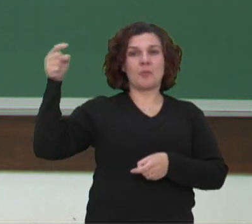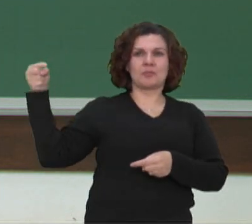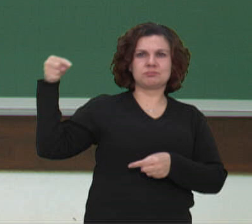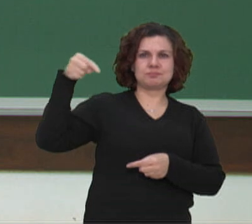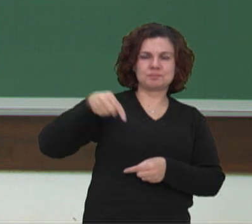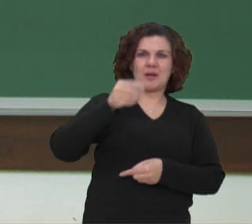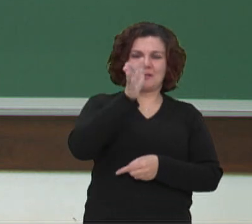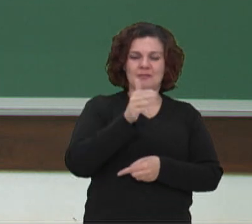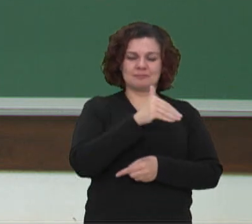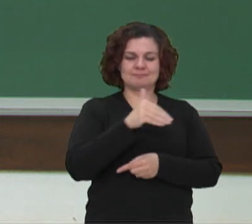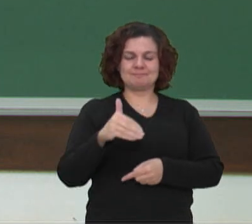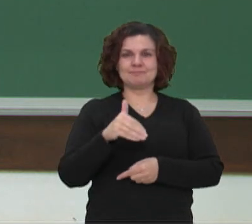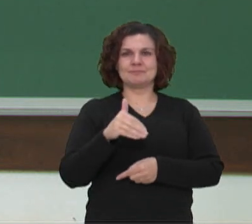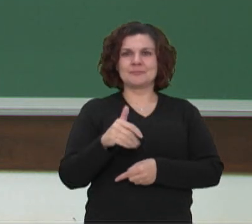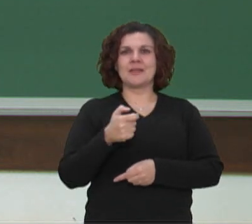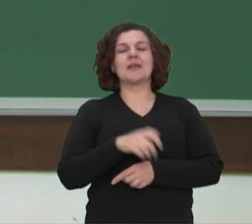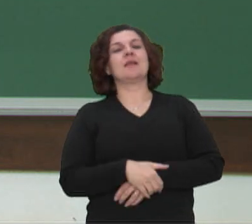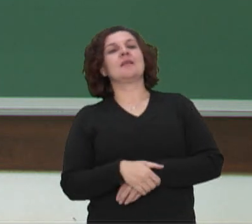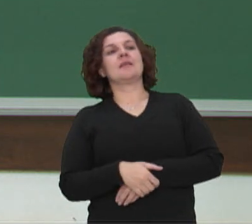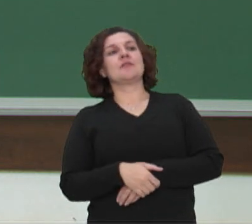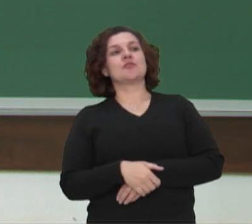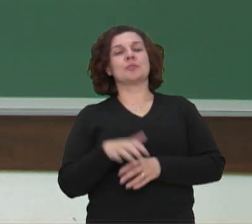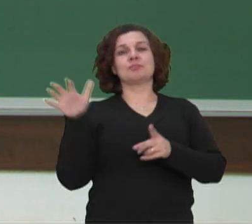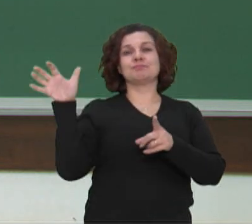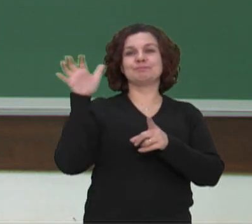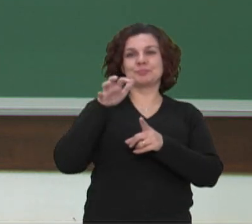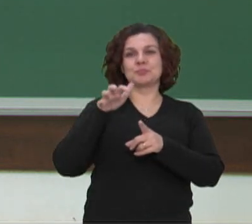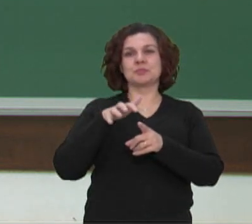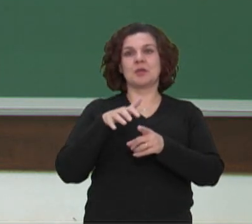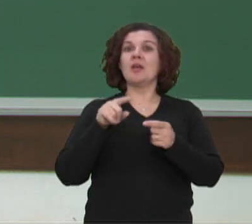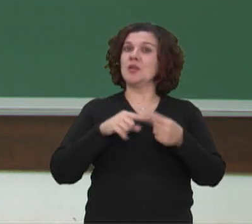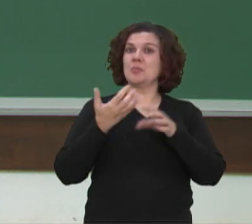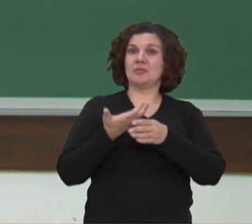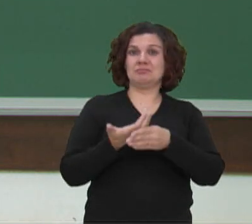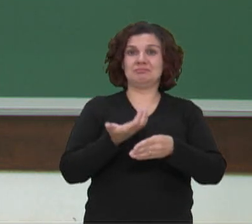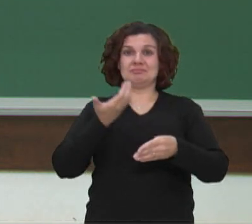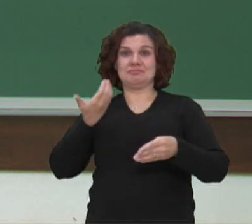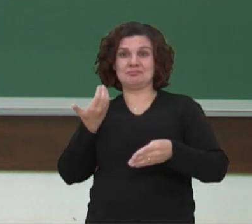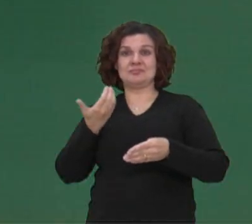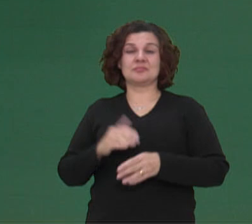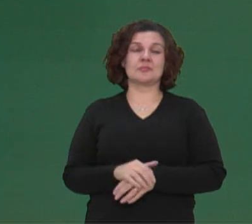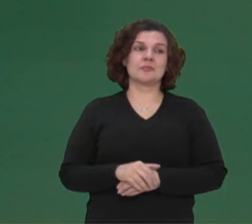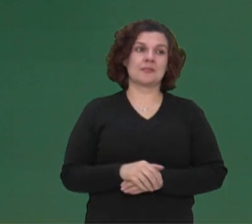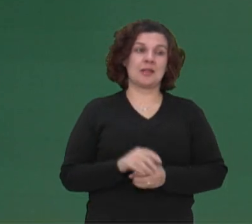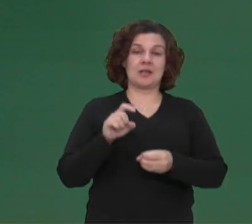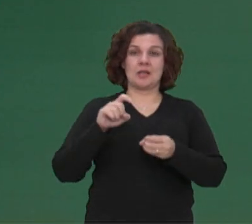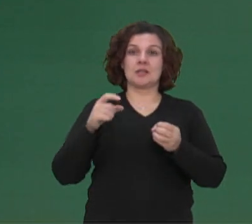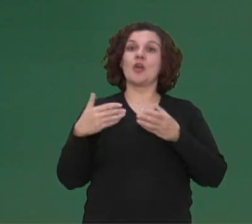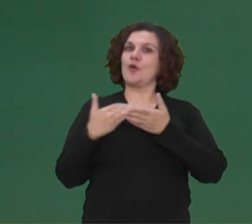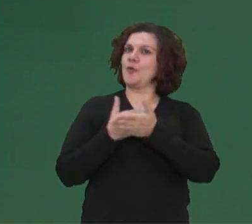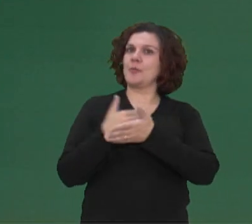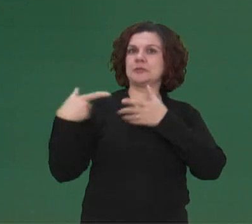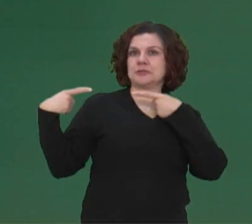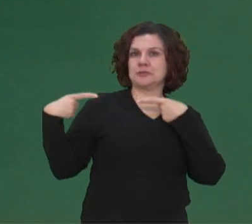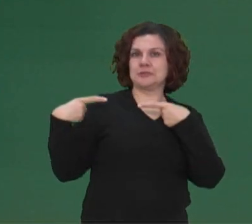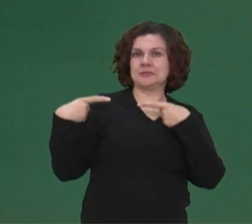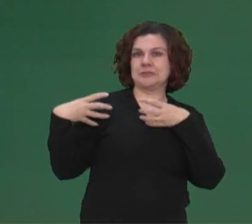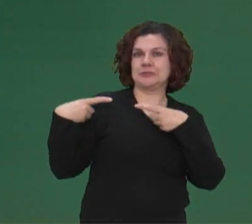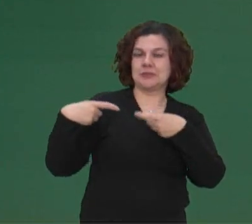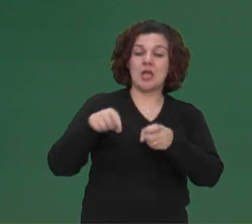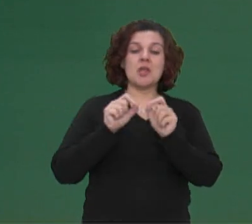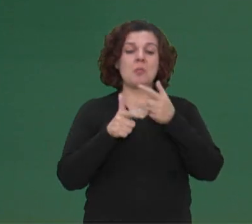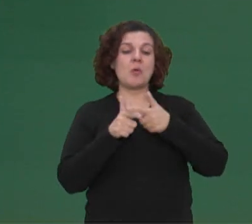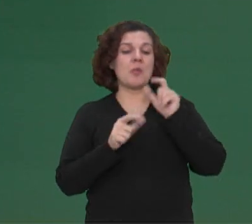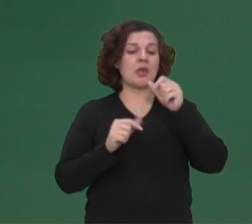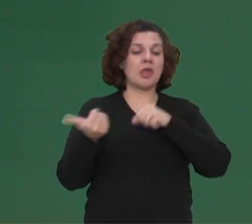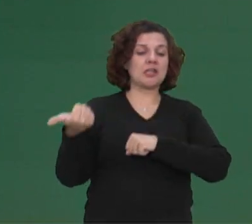europeus sobre o continente africano. E depois a retirada deles, né? E aí, aqueles problemas de quem vai chegar